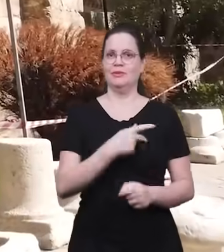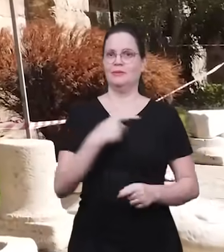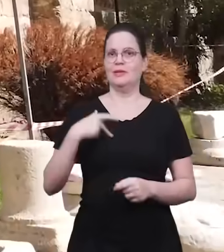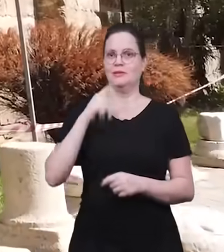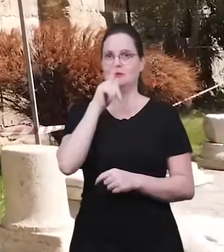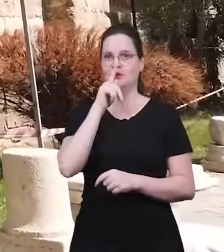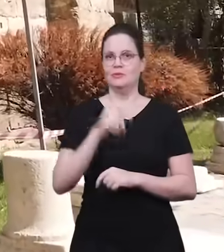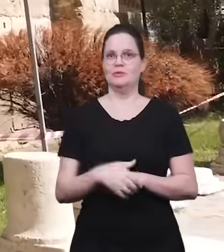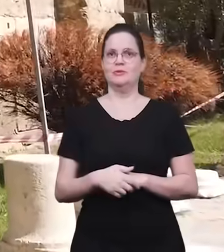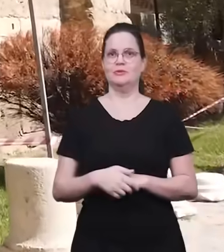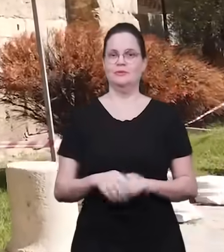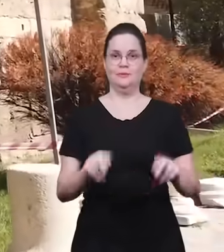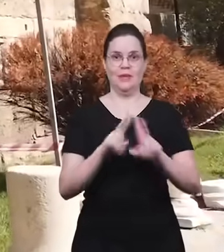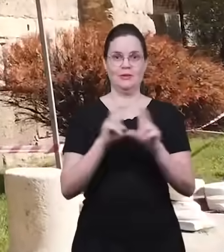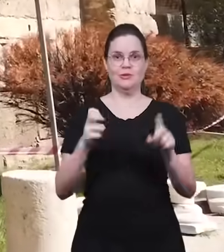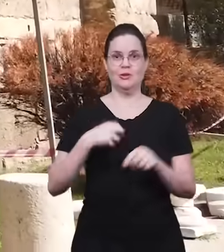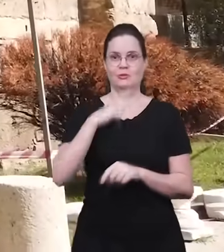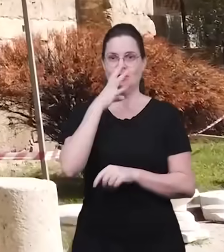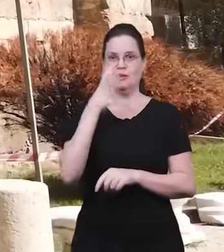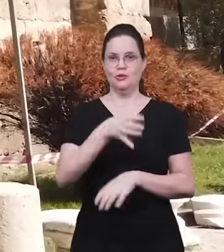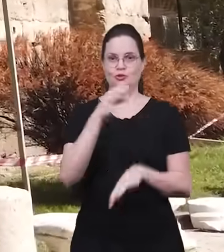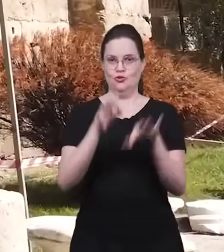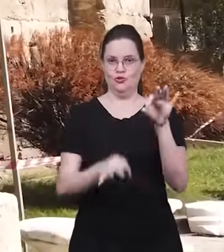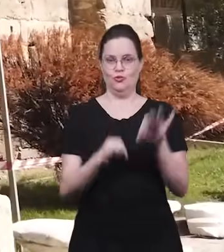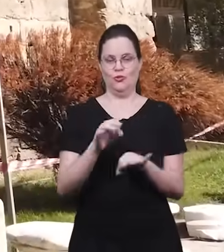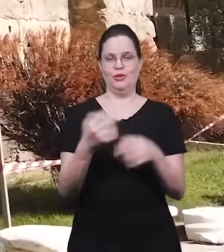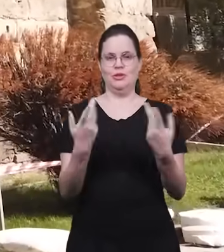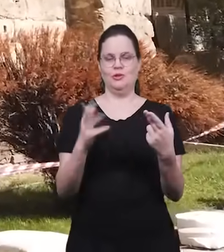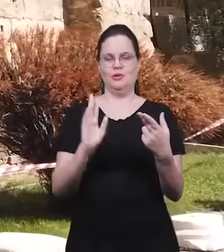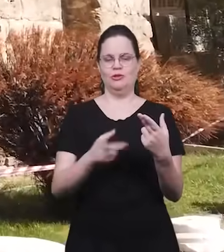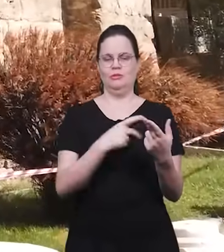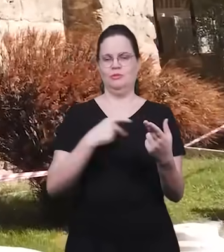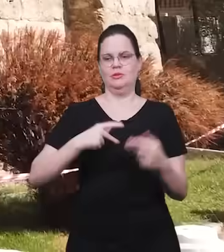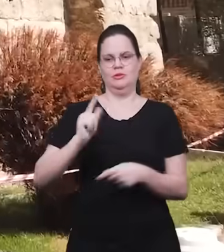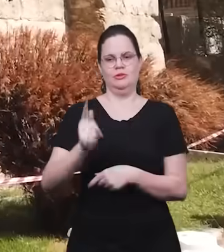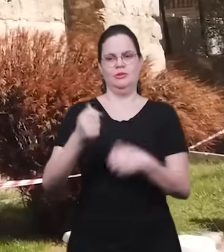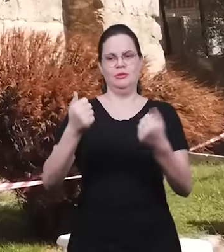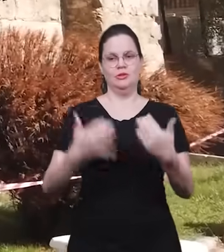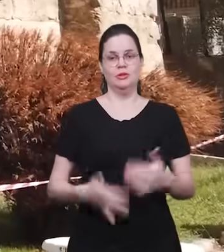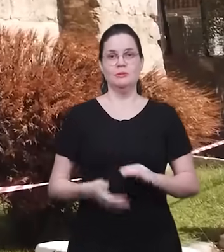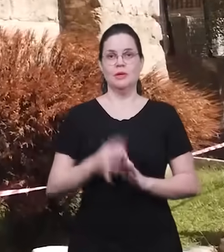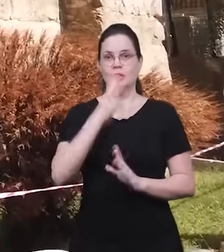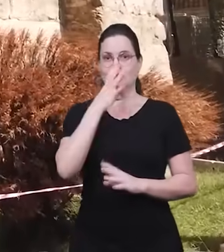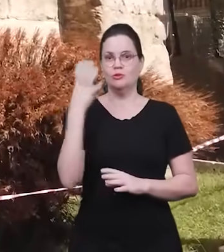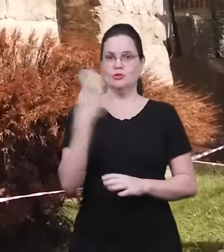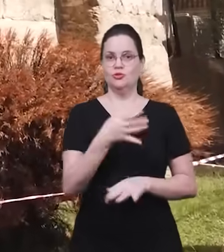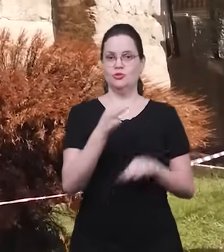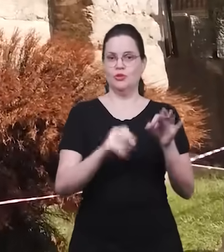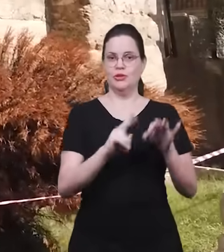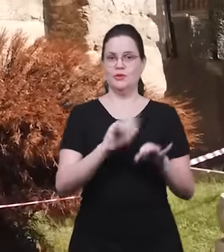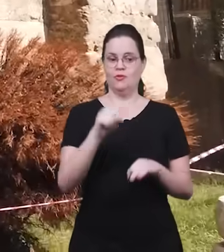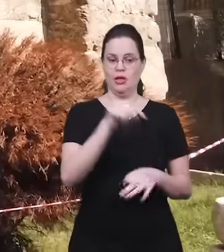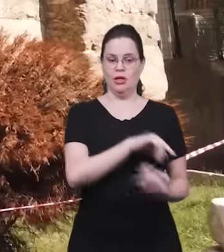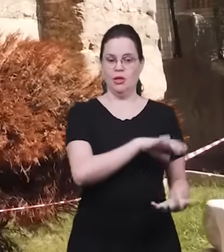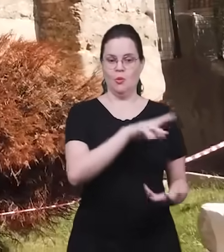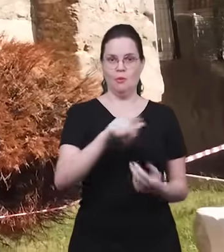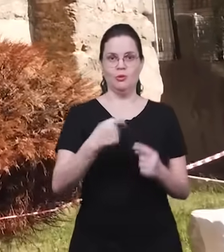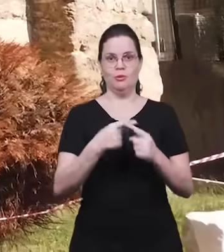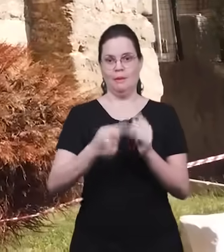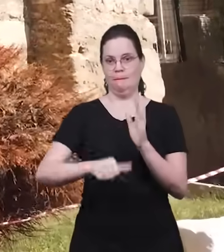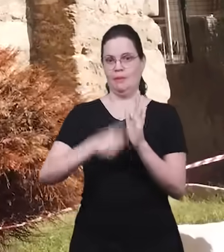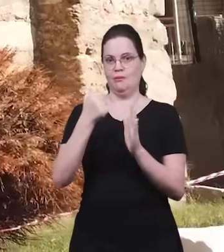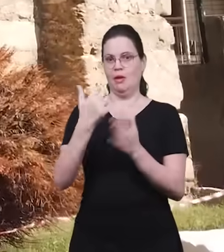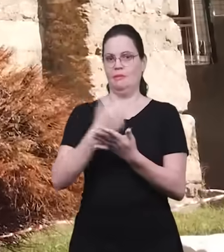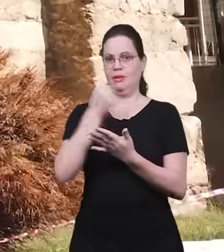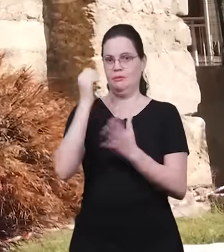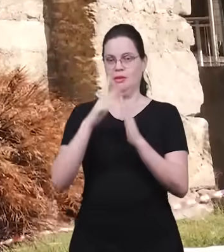Pastor Gilson. Falando em juízos, né? Como o pastor Gedeti citou aqui, os juízos que virão sobre o mundo depois do arrebatamento